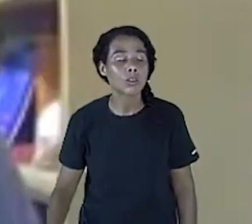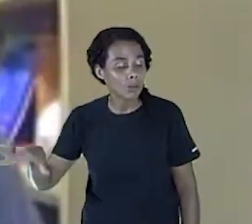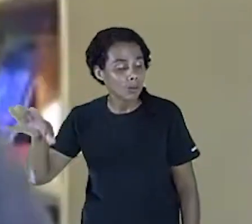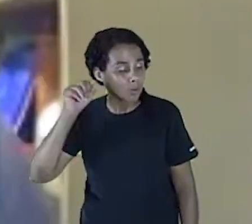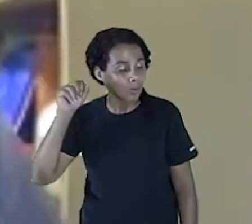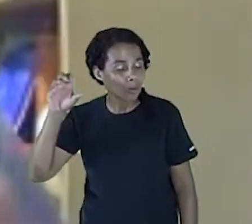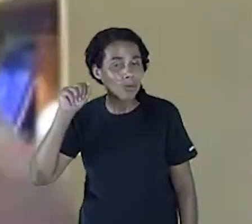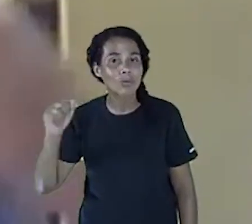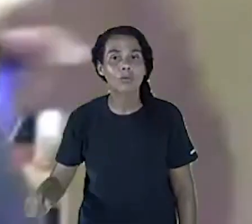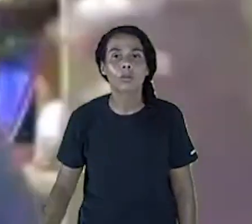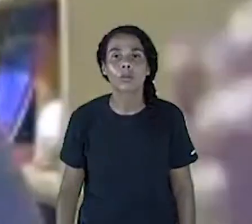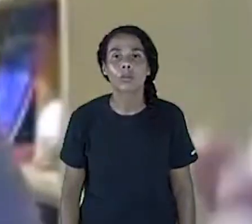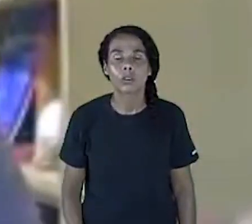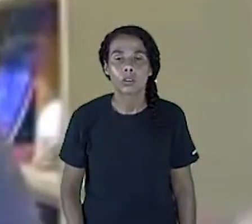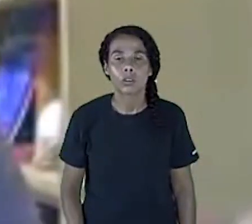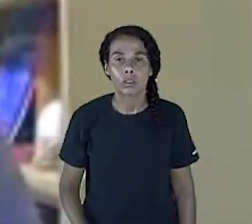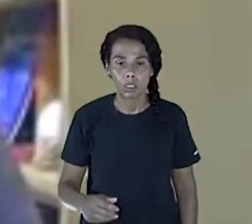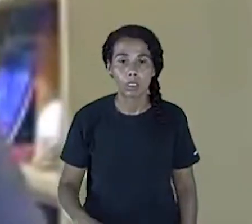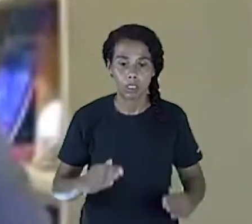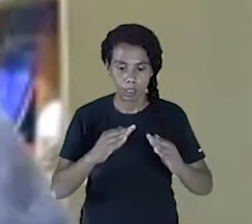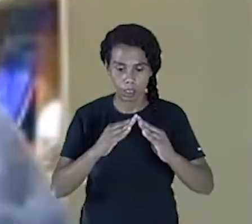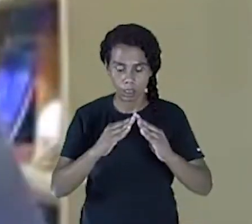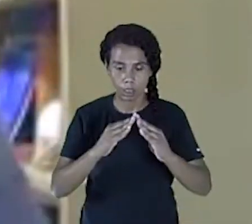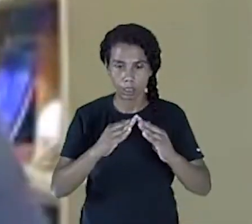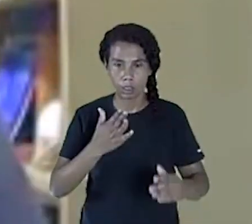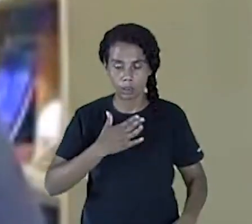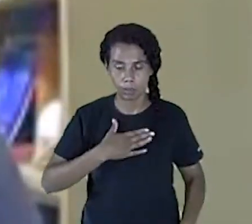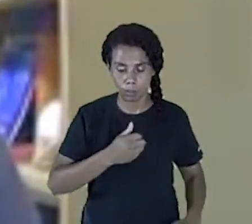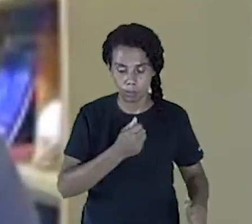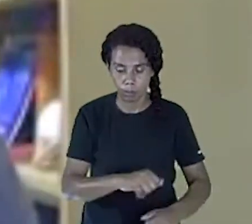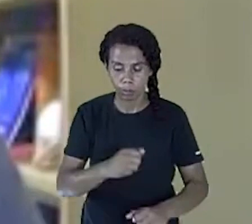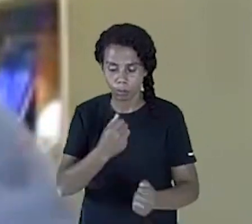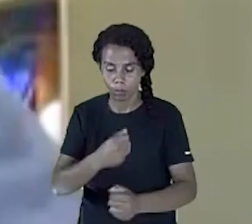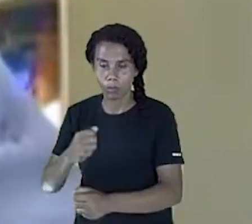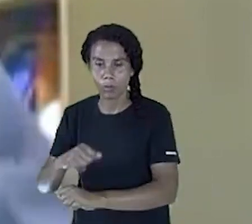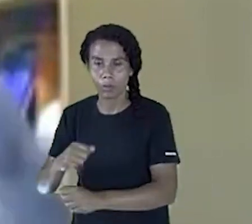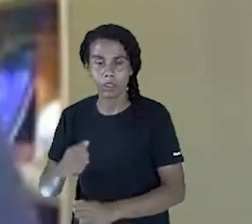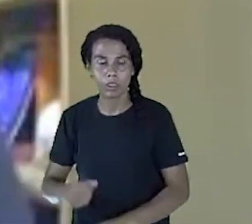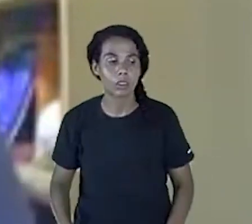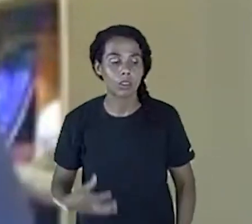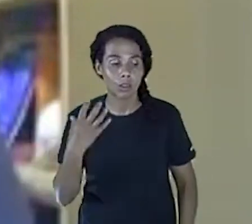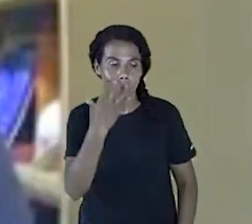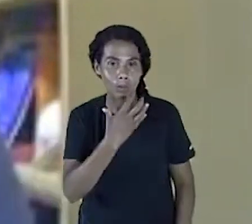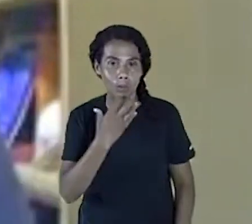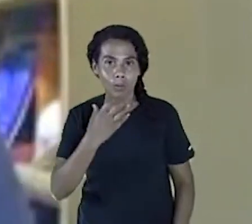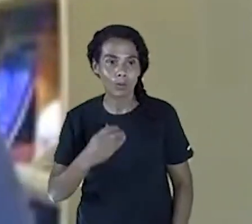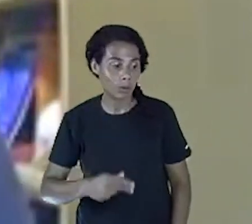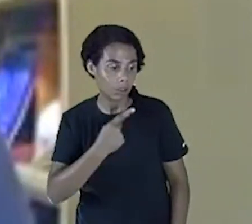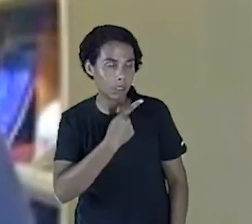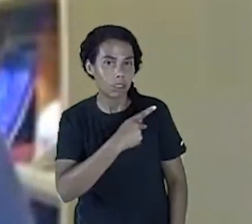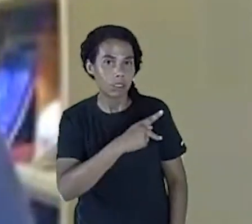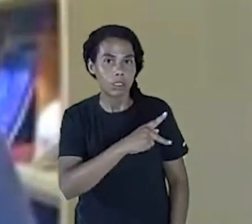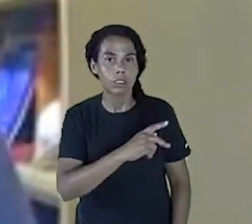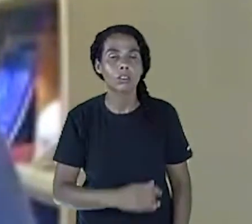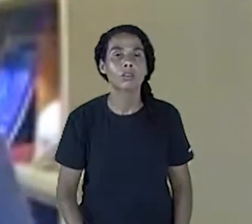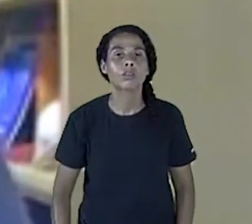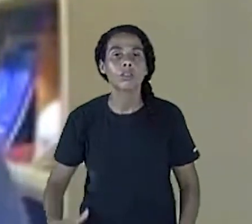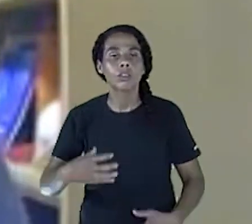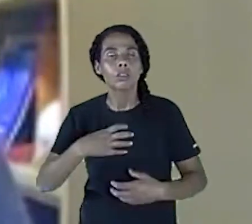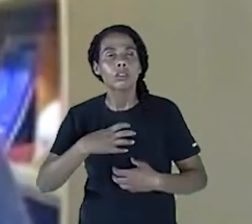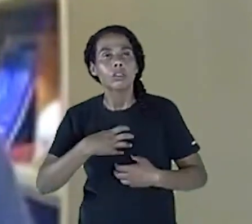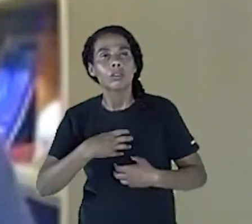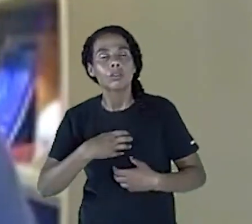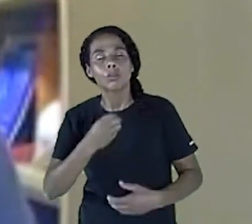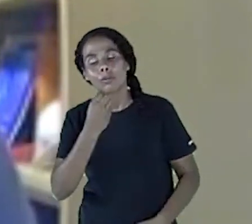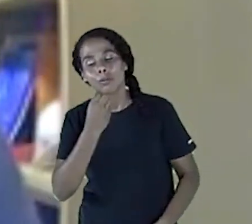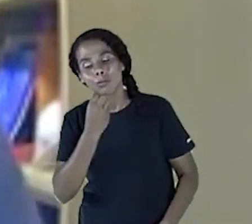estou limpando, o disco está limpando também a música que está ali na disco. Está fazendo um trabalho de transmutação de energia. Então